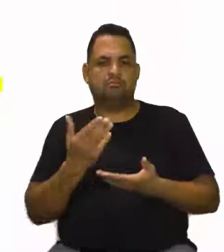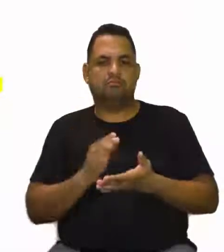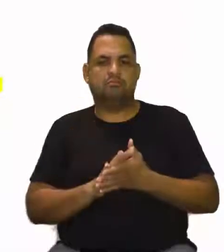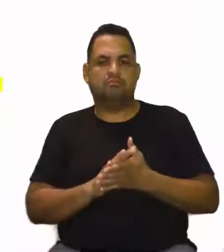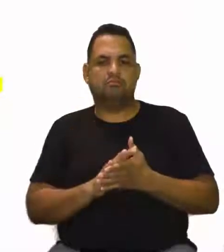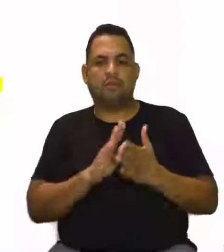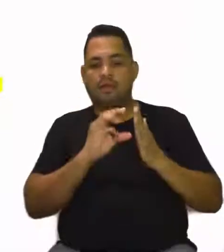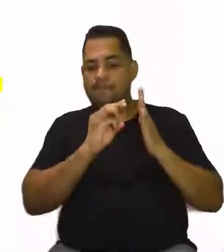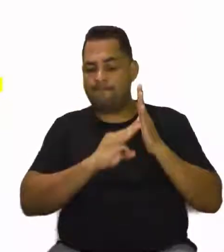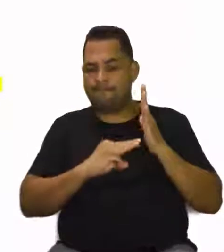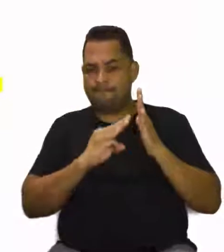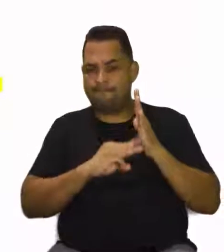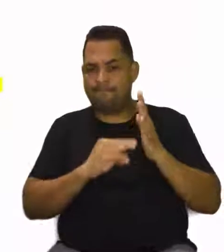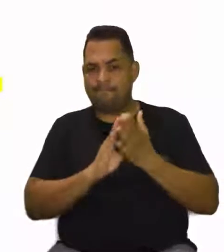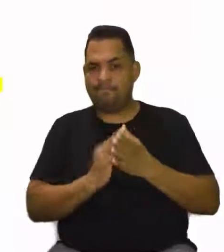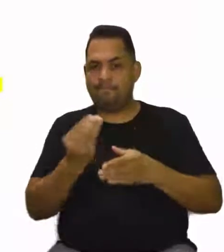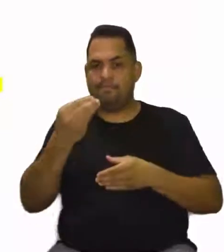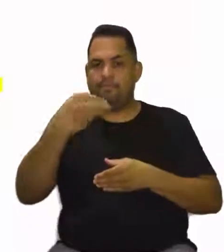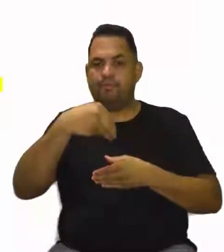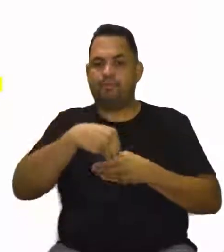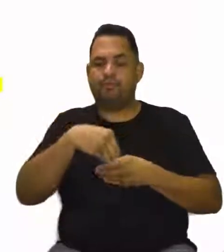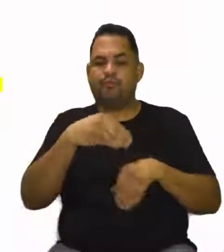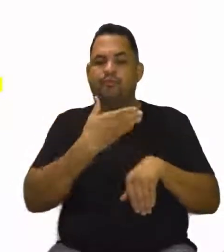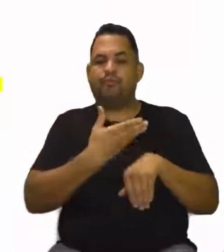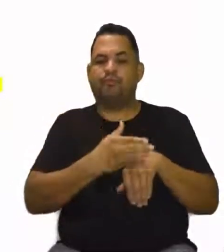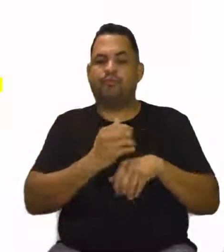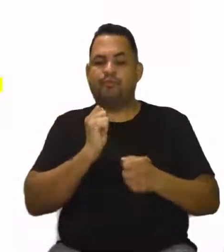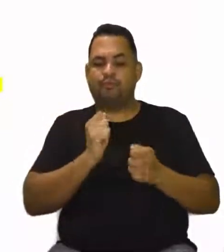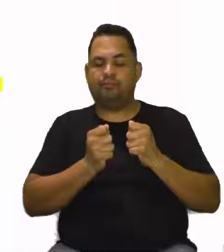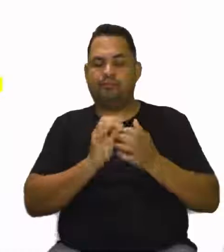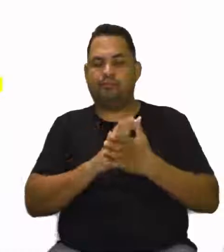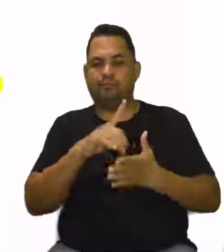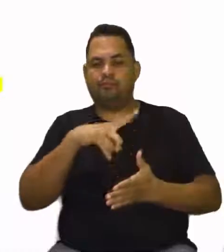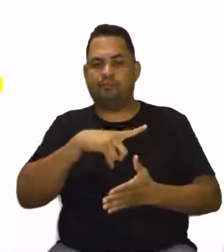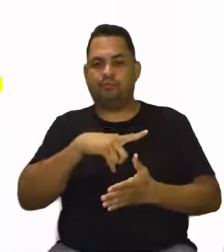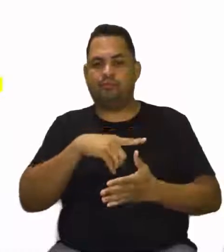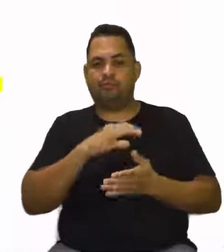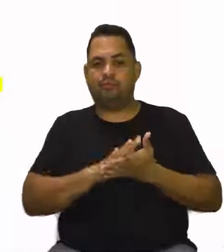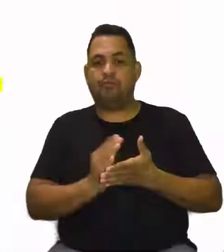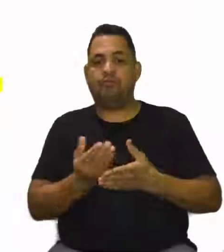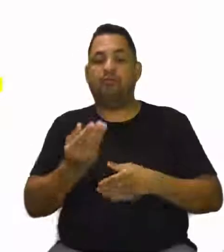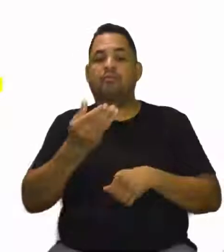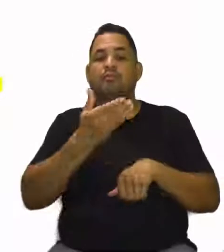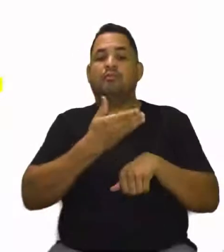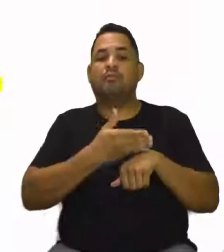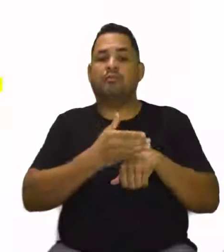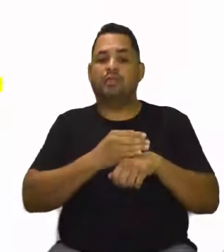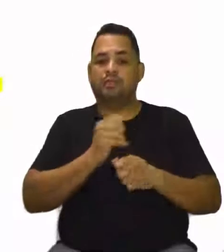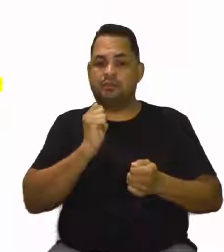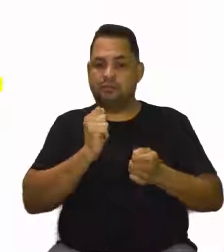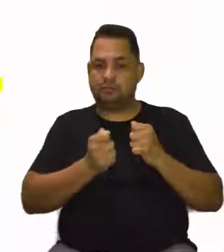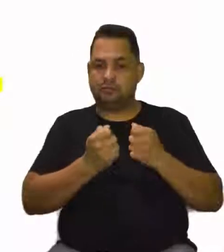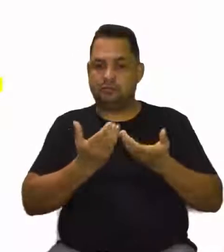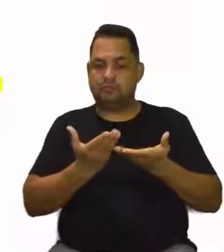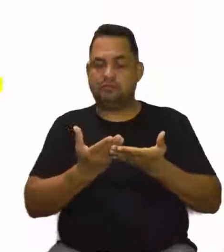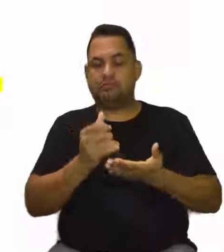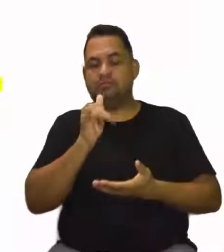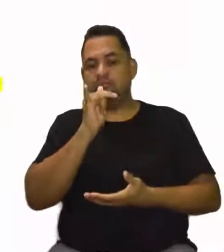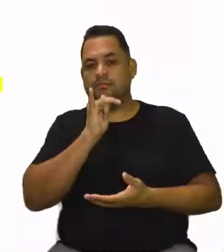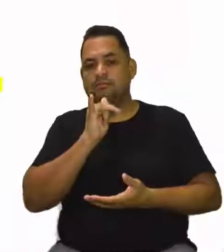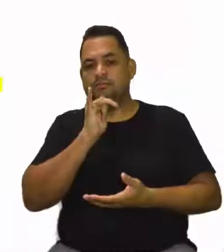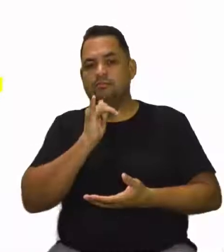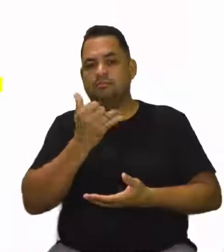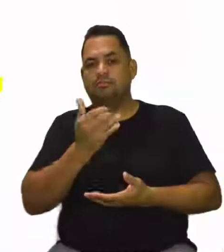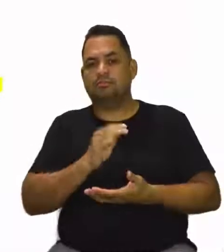é método. Dentro do treinamento funcional é que nós temos os exercícios funcionais, como por